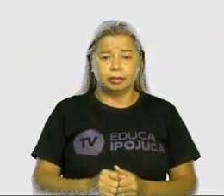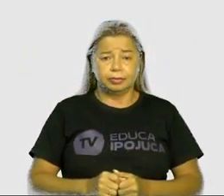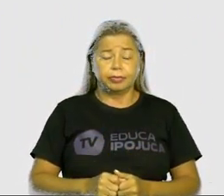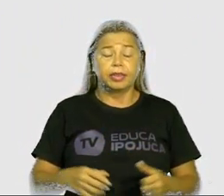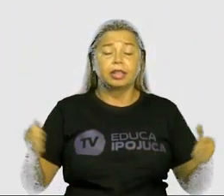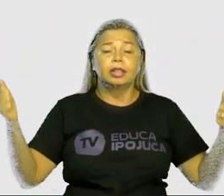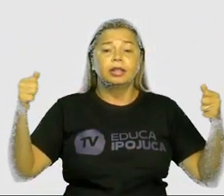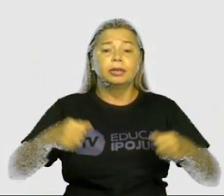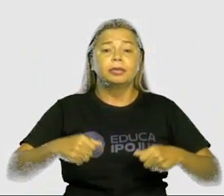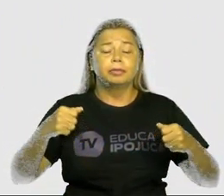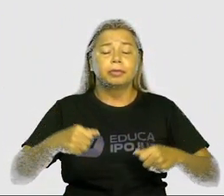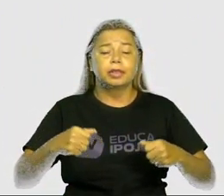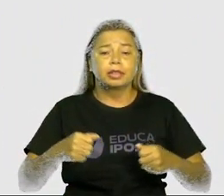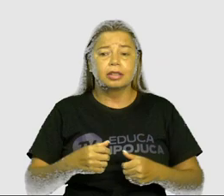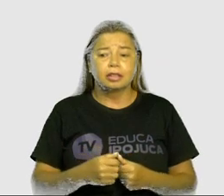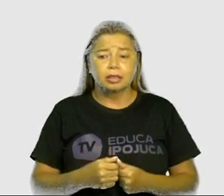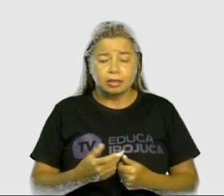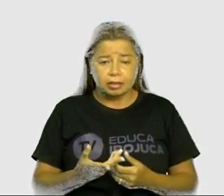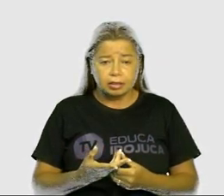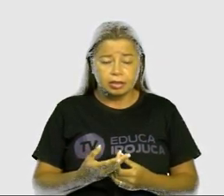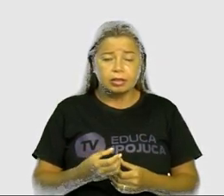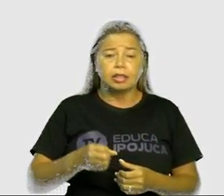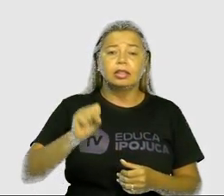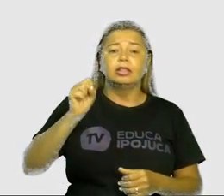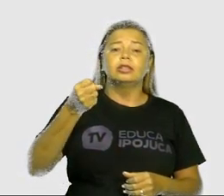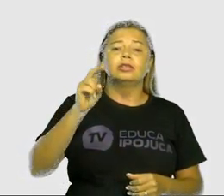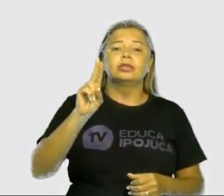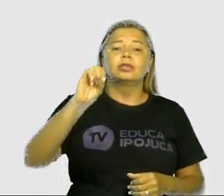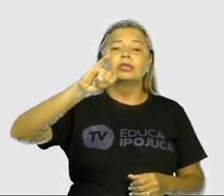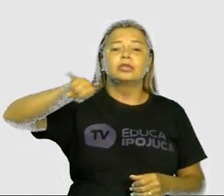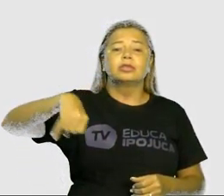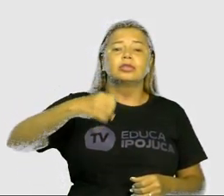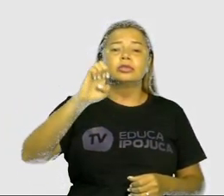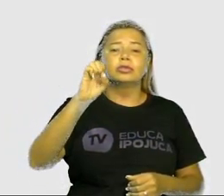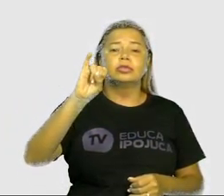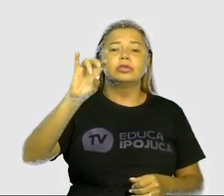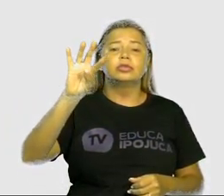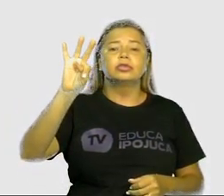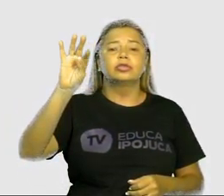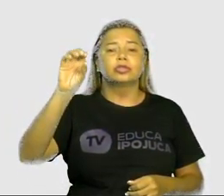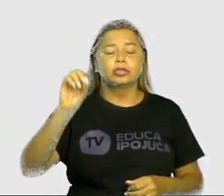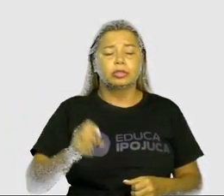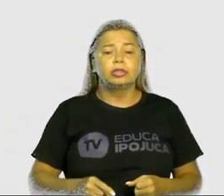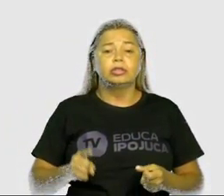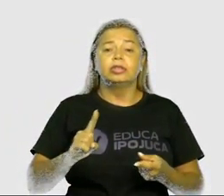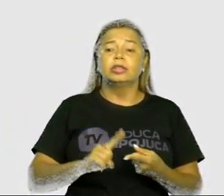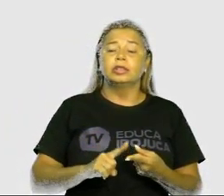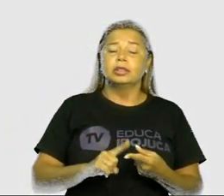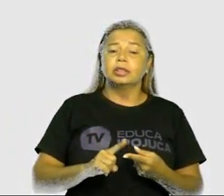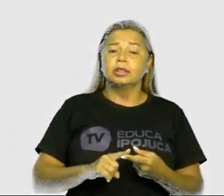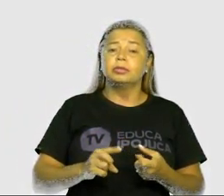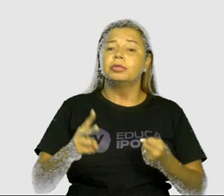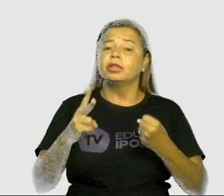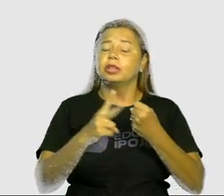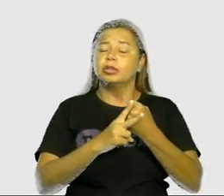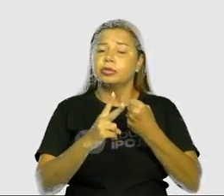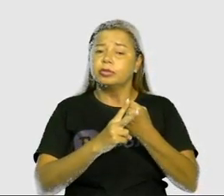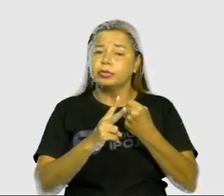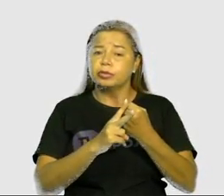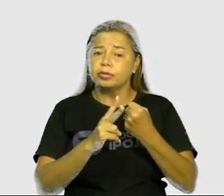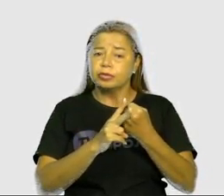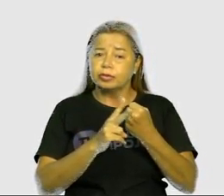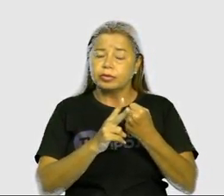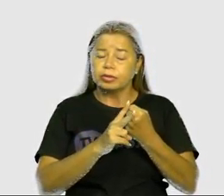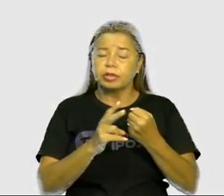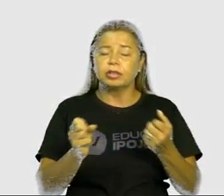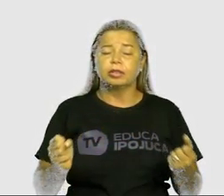verbo to be, no caso aí vai ser no simple present, então nós temos como flexões do verbo to be ou is, ou